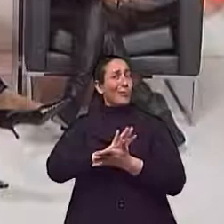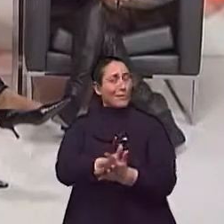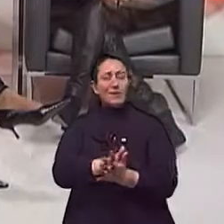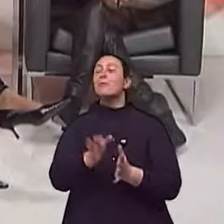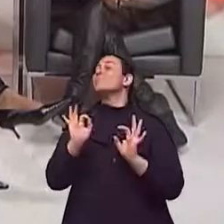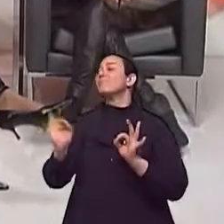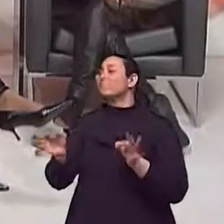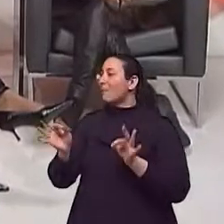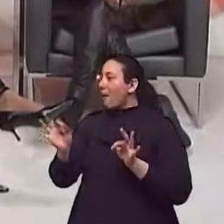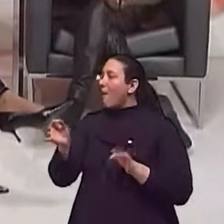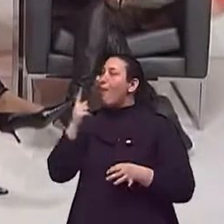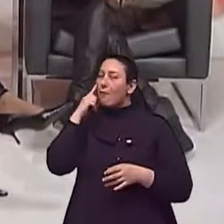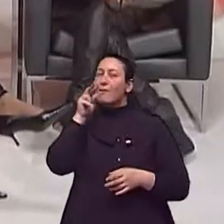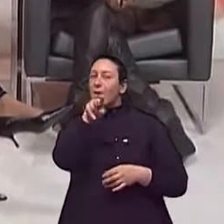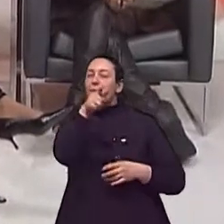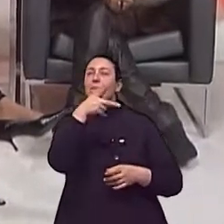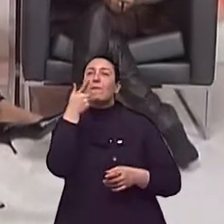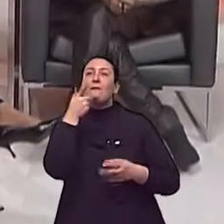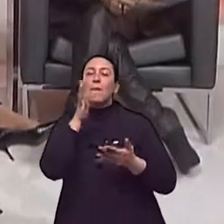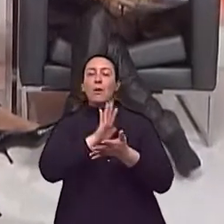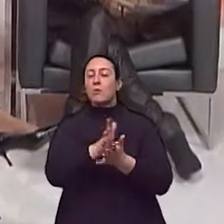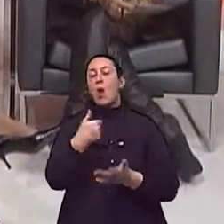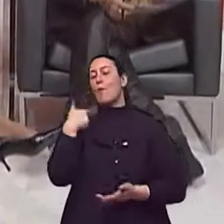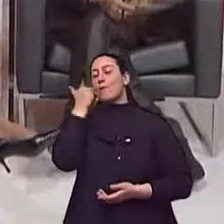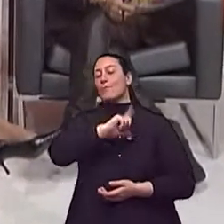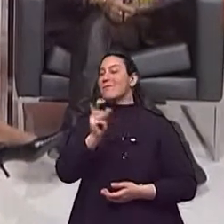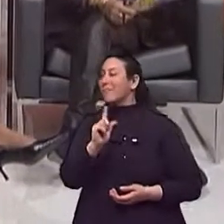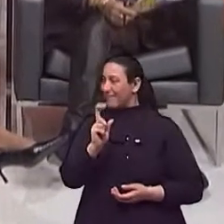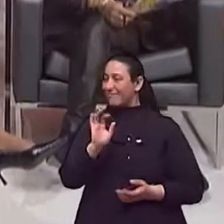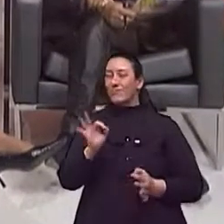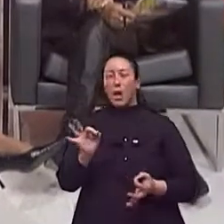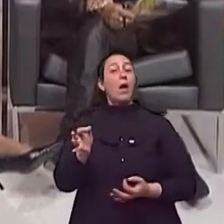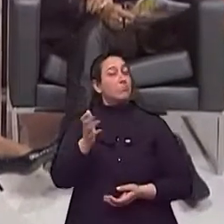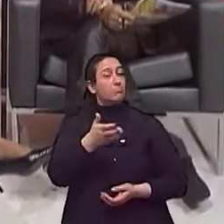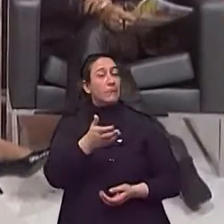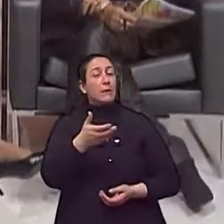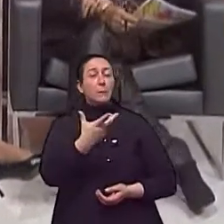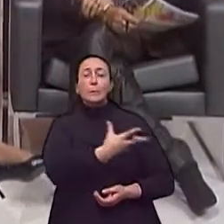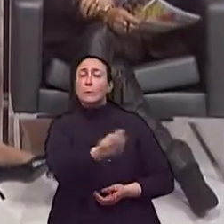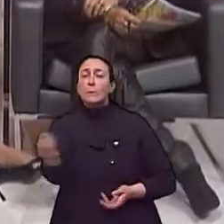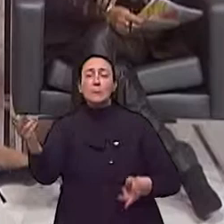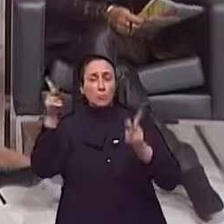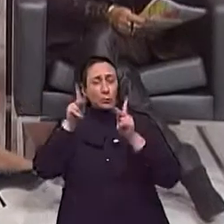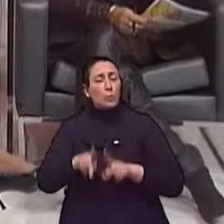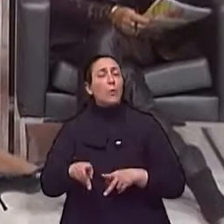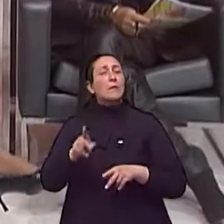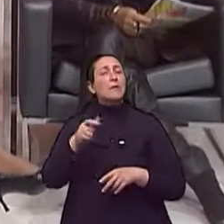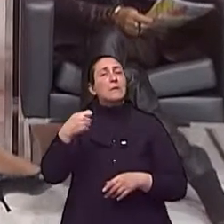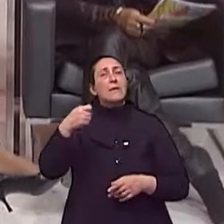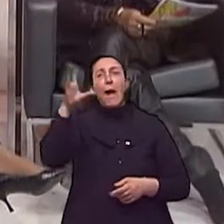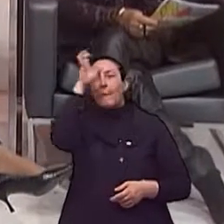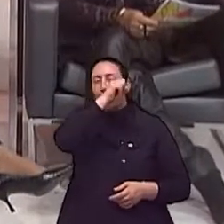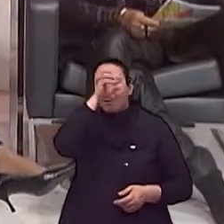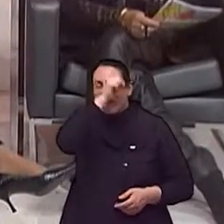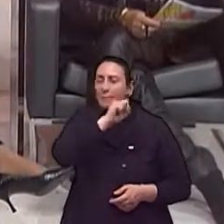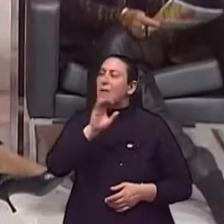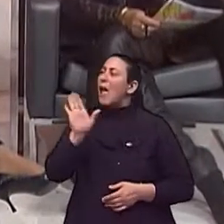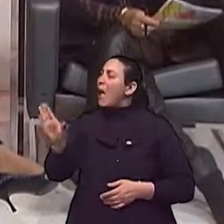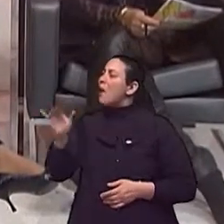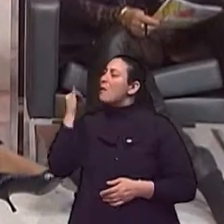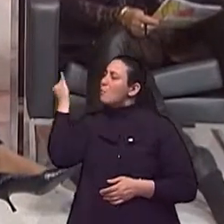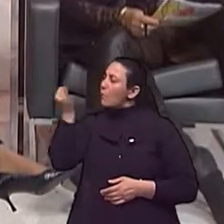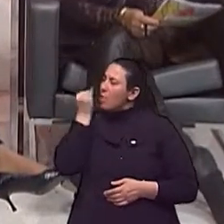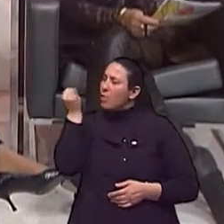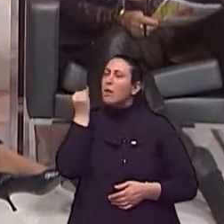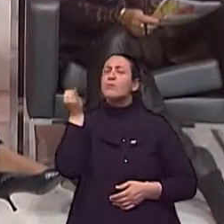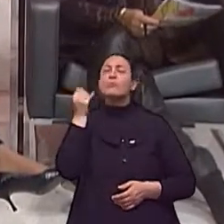preconceito existe né exatamente de que não vou conseguir n e não é verdade obviamente vai ter que treinar aprender Claro o importantíssimo aqui